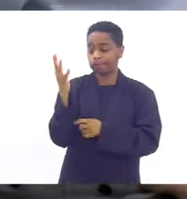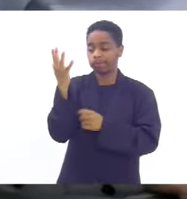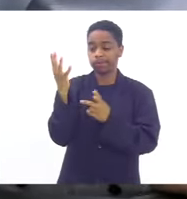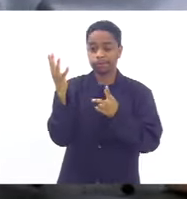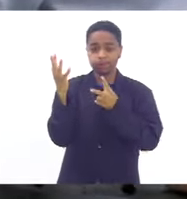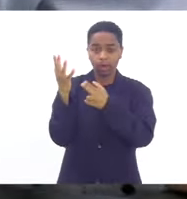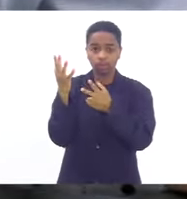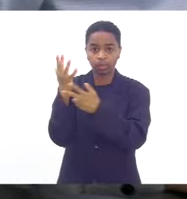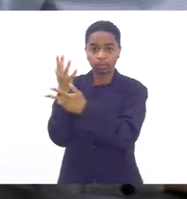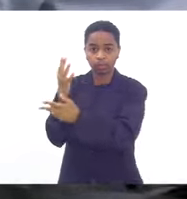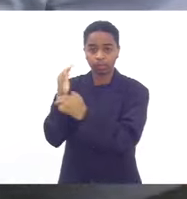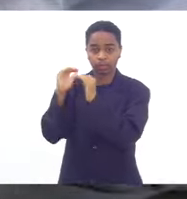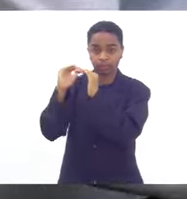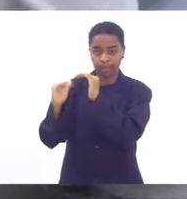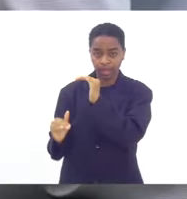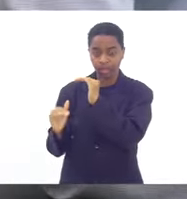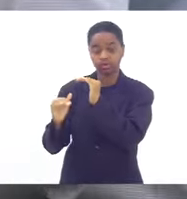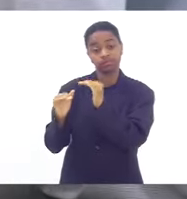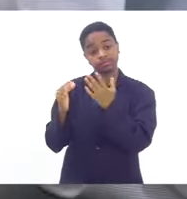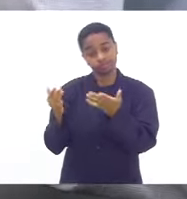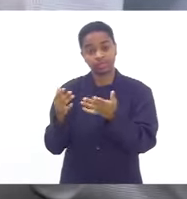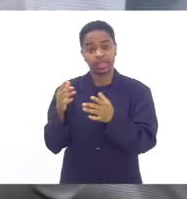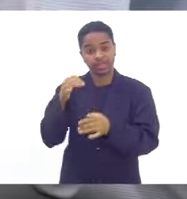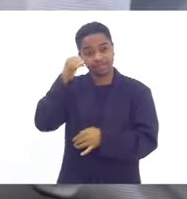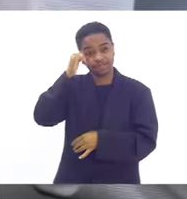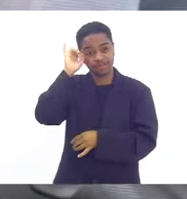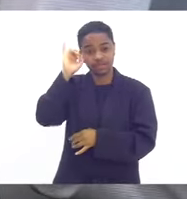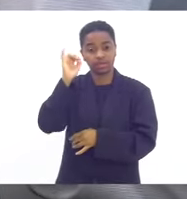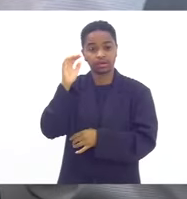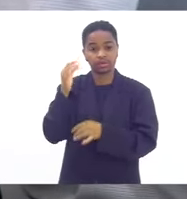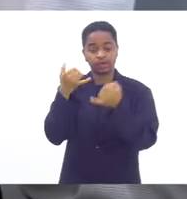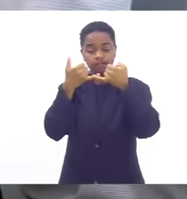é realizada, o vegetal não chega na rede. Tá?